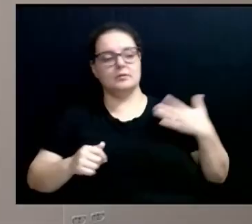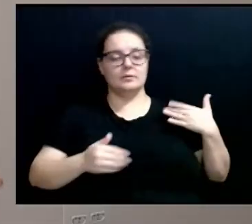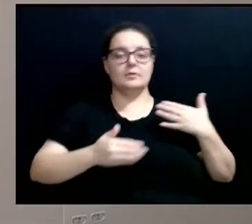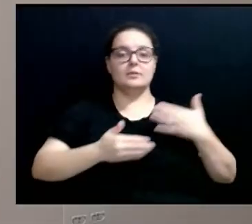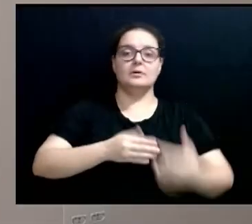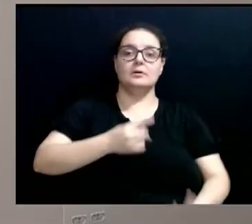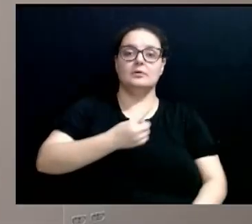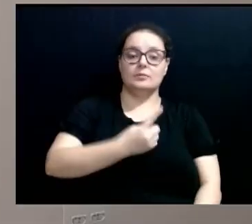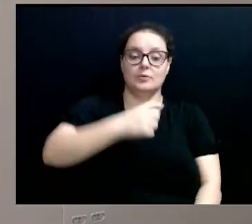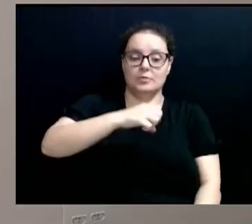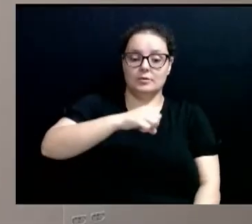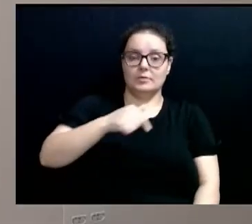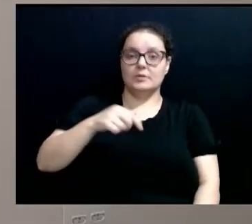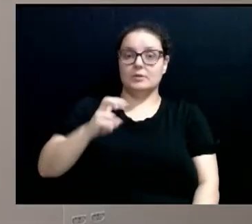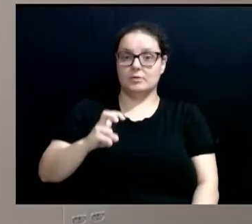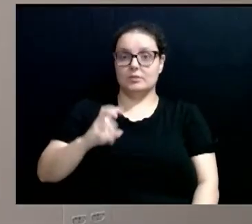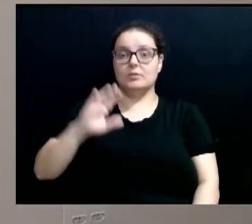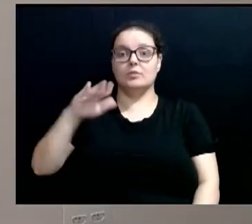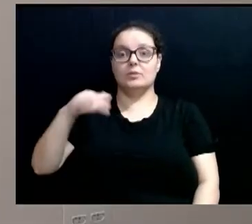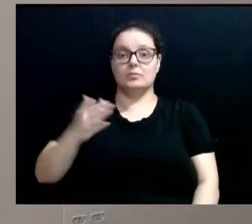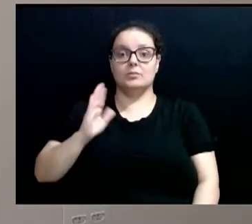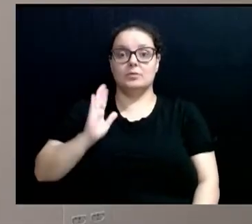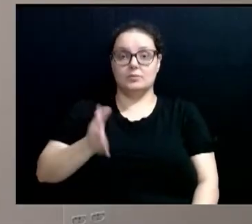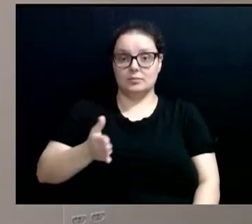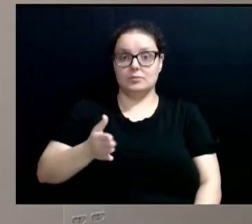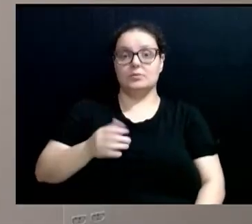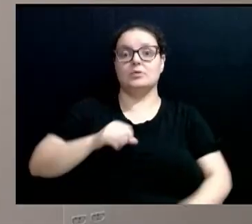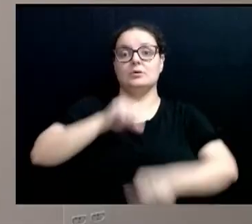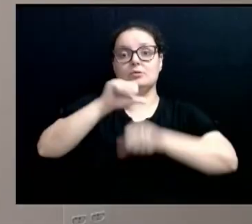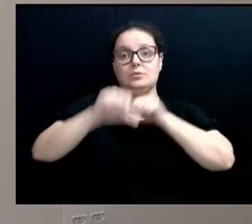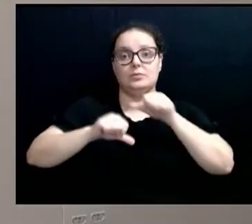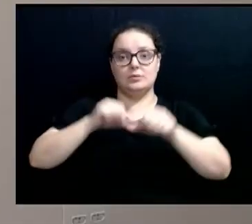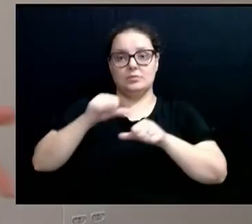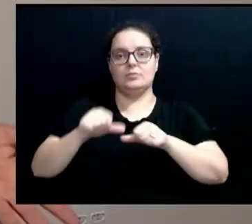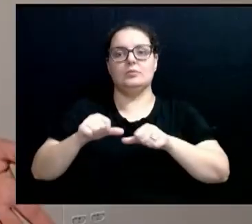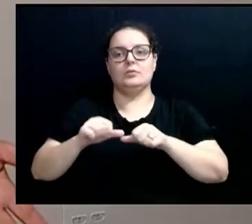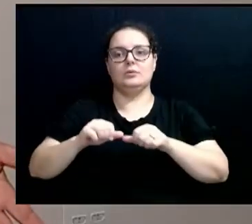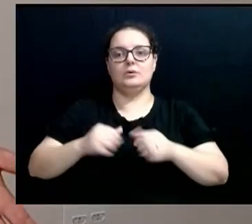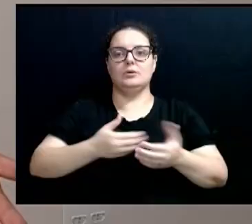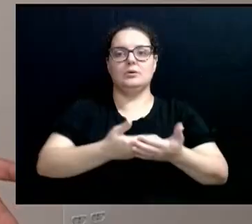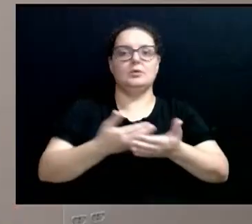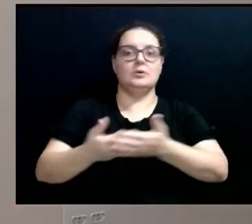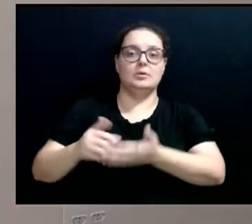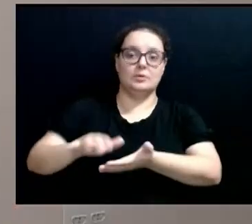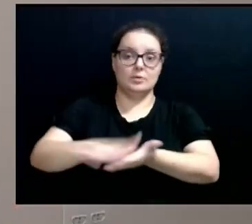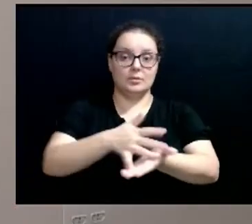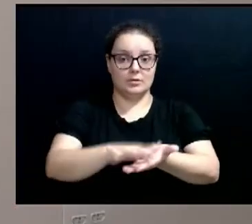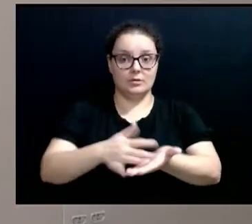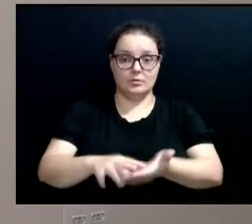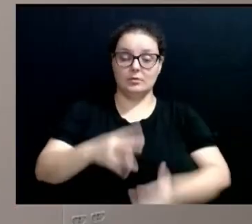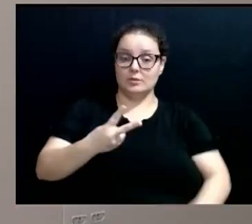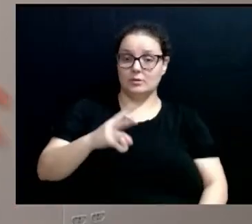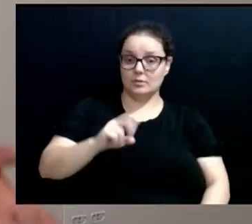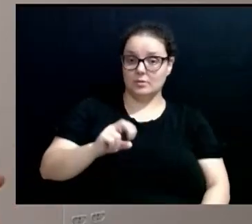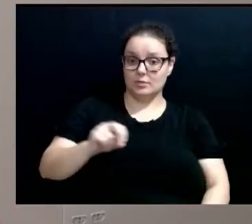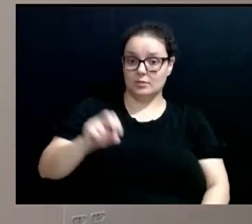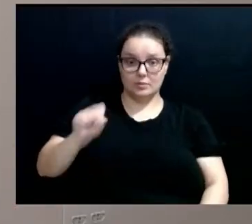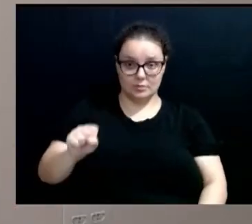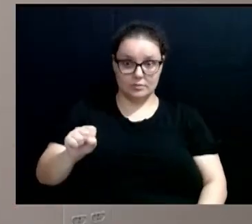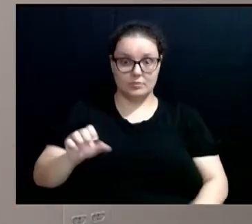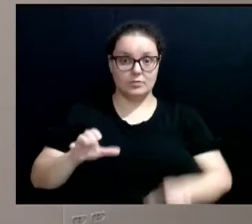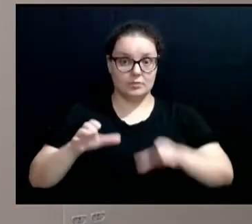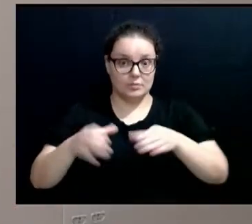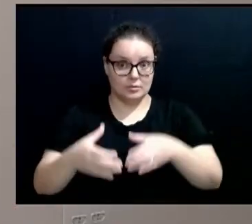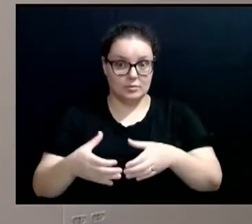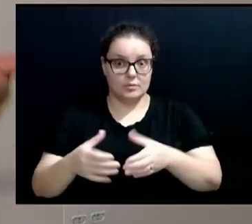1975, quando já havia sido transformado em escola de samba. Em 2008, um grupo de jornalistas